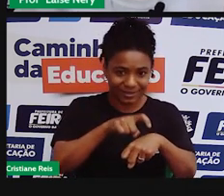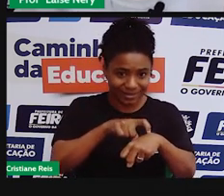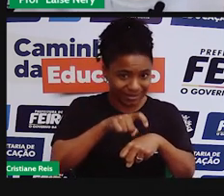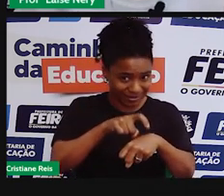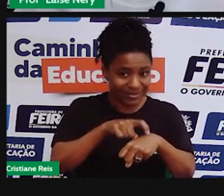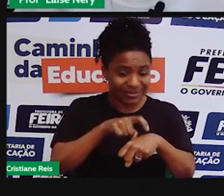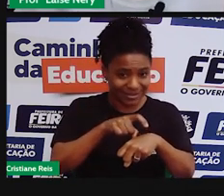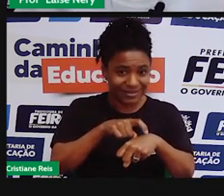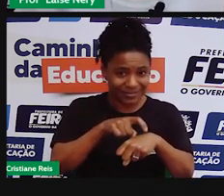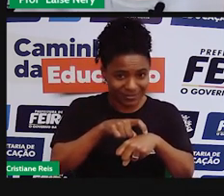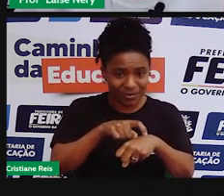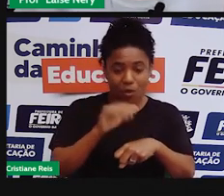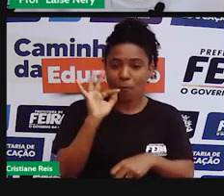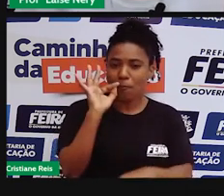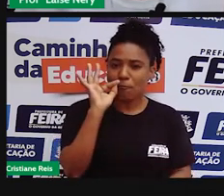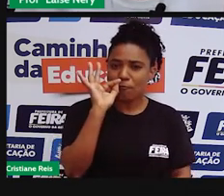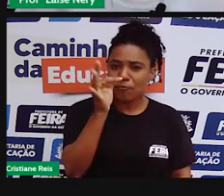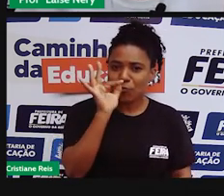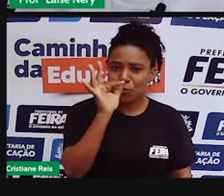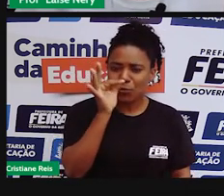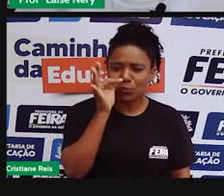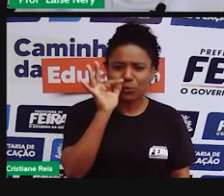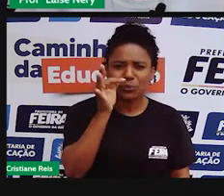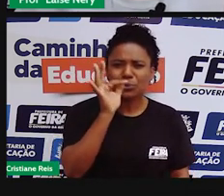é o tempo futuro